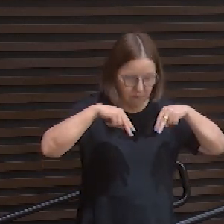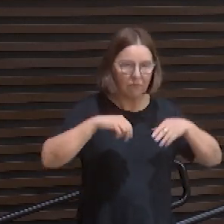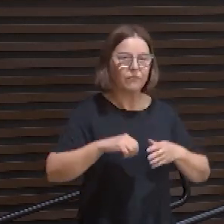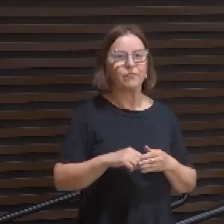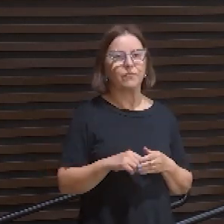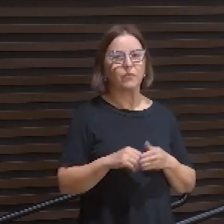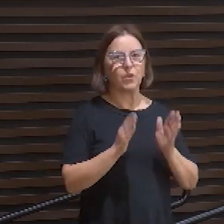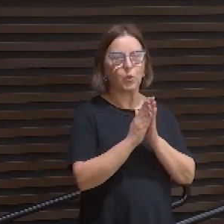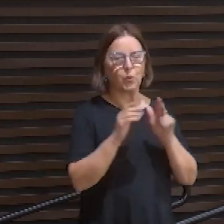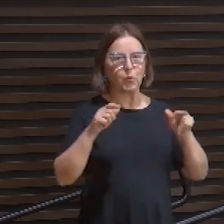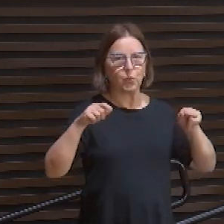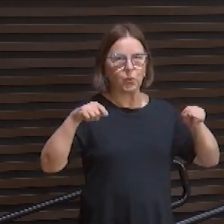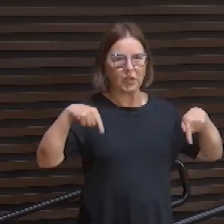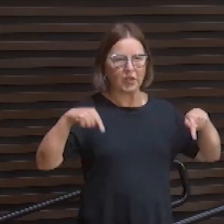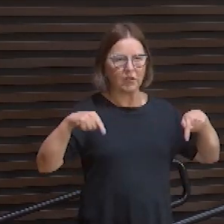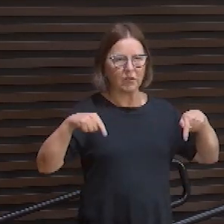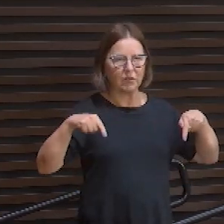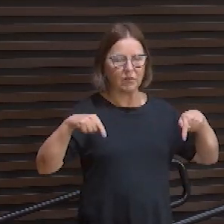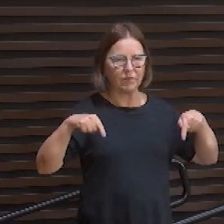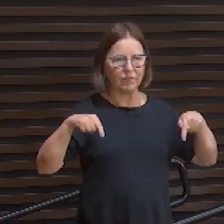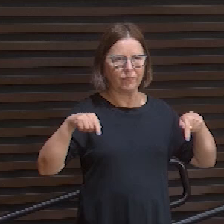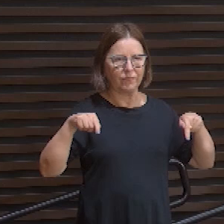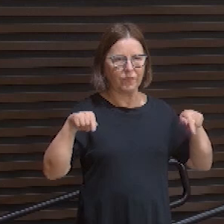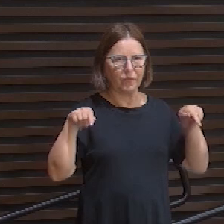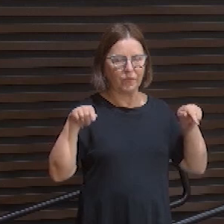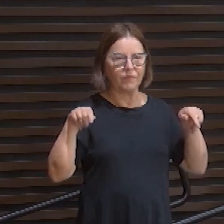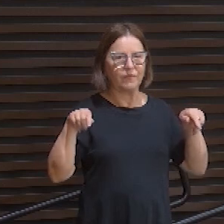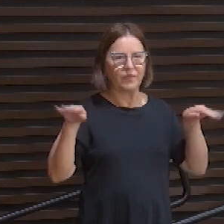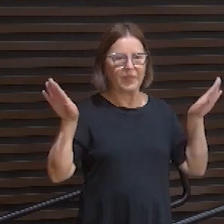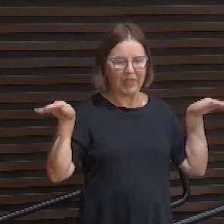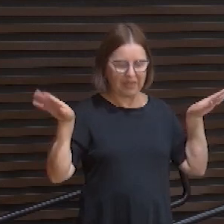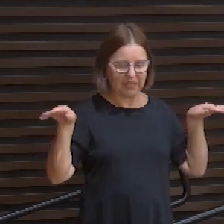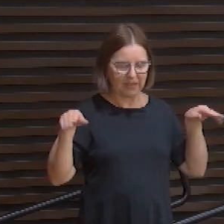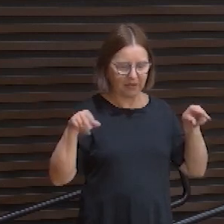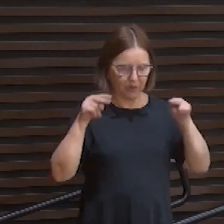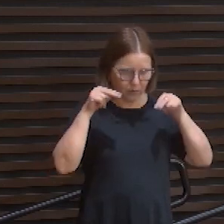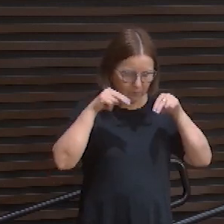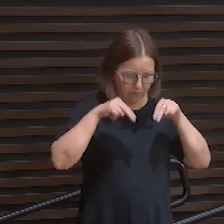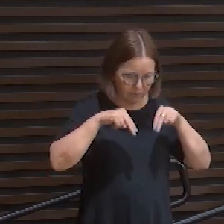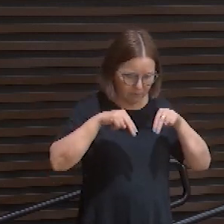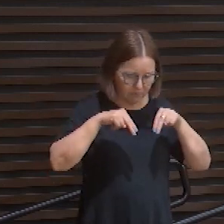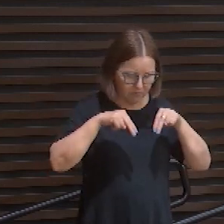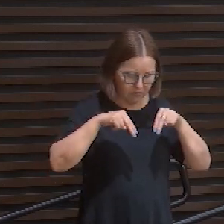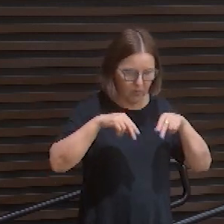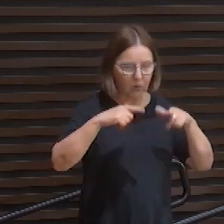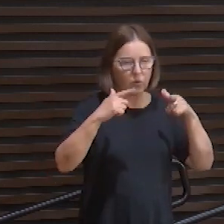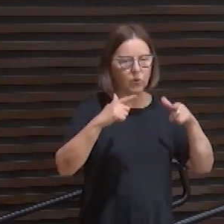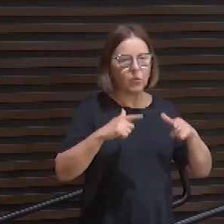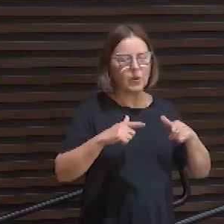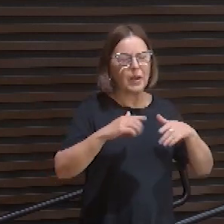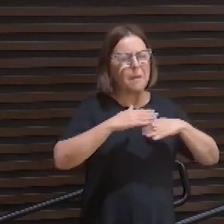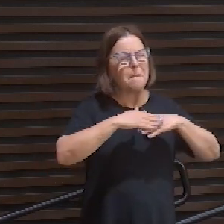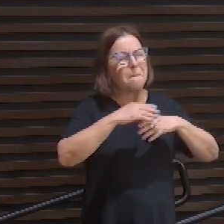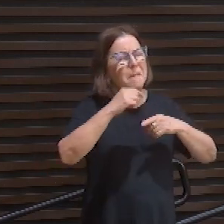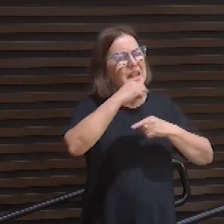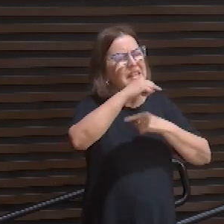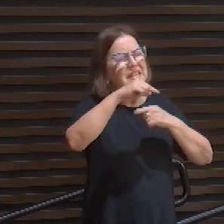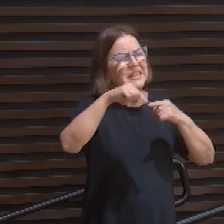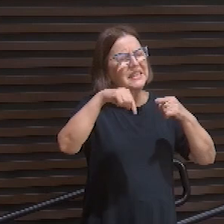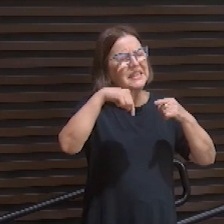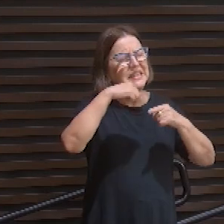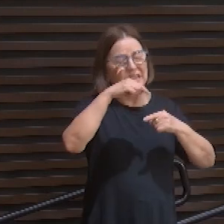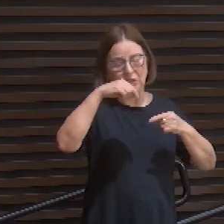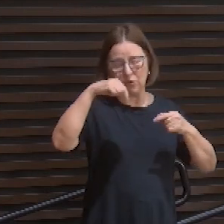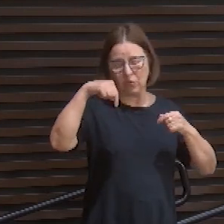Aqueles anjos com as asas abertas, olhando para o lugar mais santo da face da